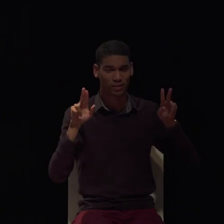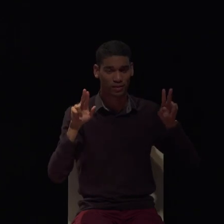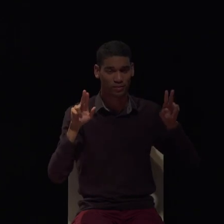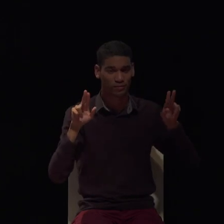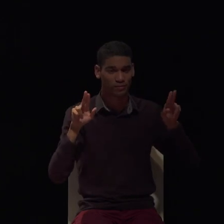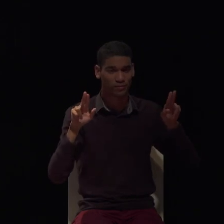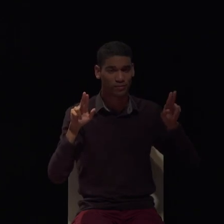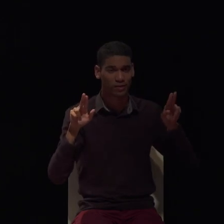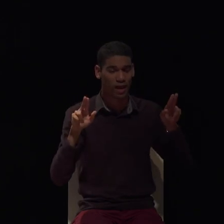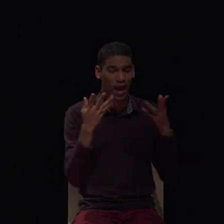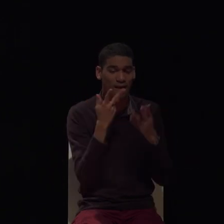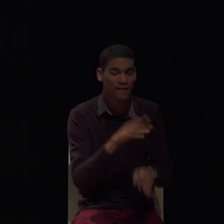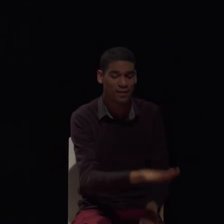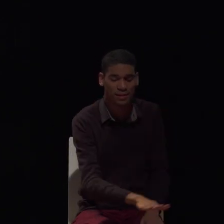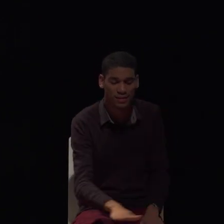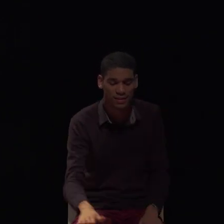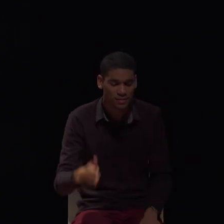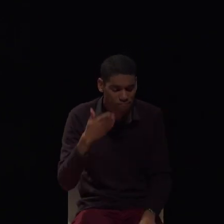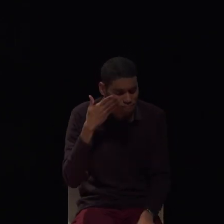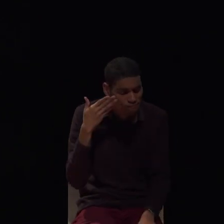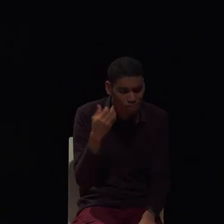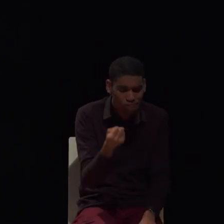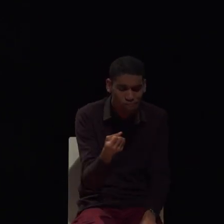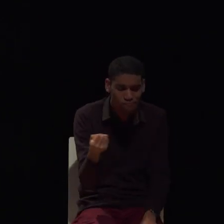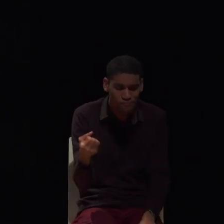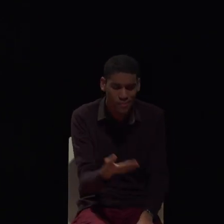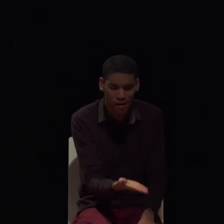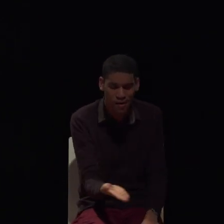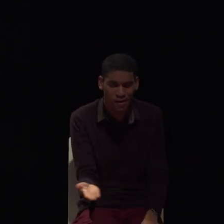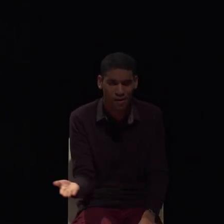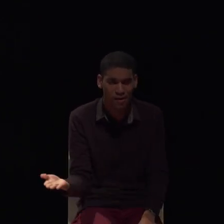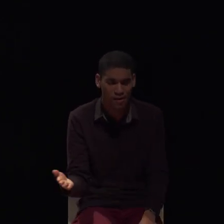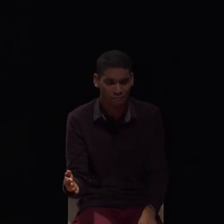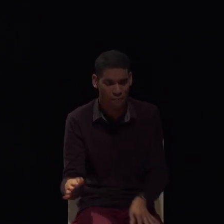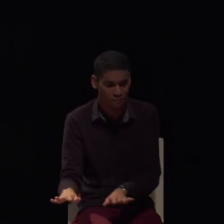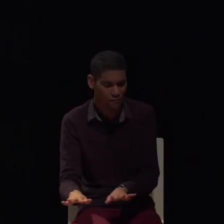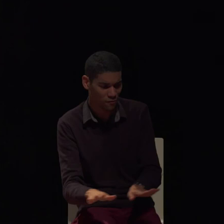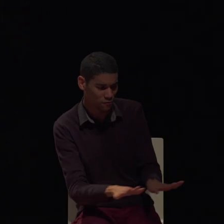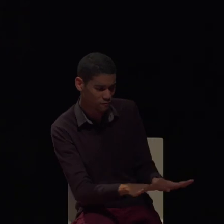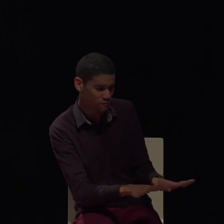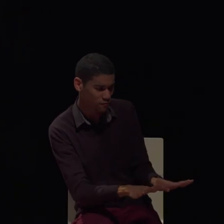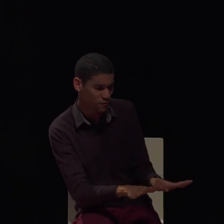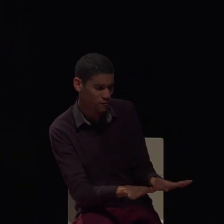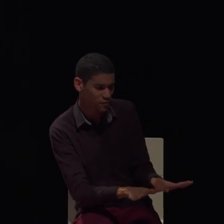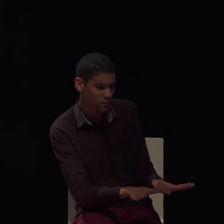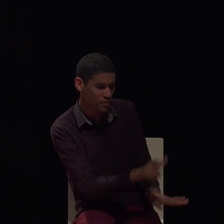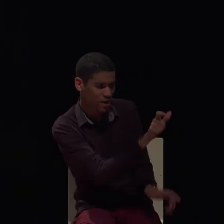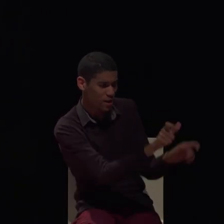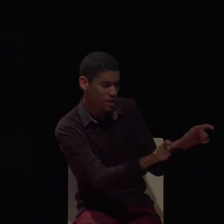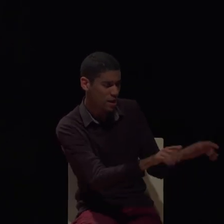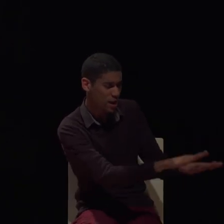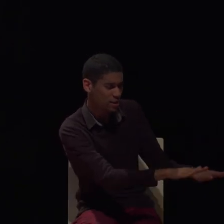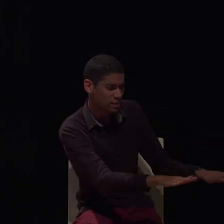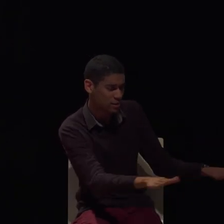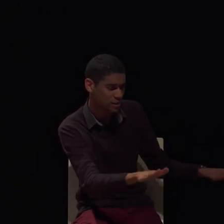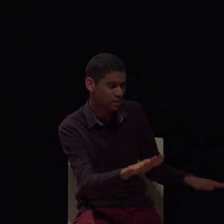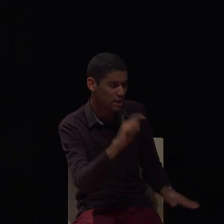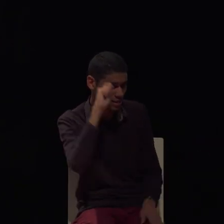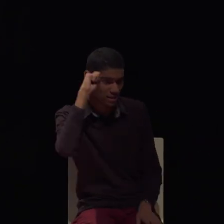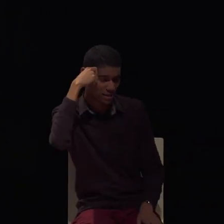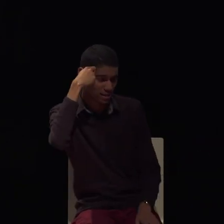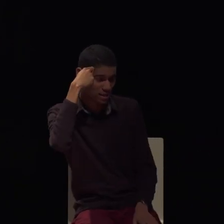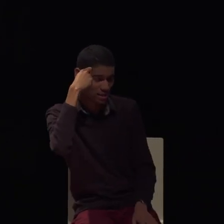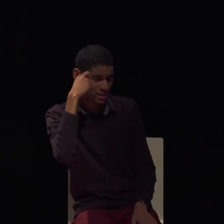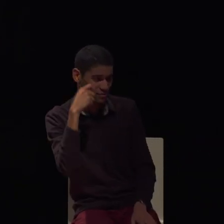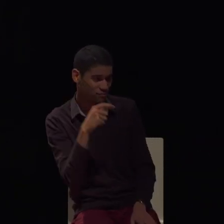as crianças brancas que vêem a criança negra a partir do momento que elas vivem essa criança